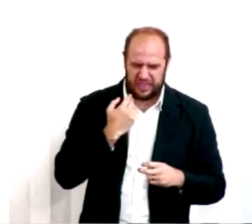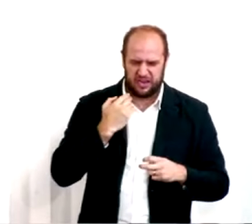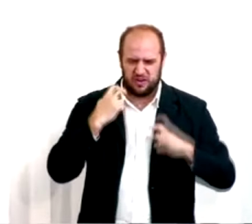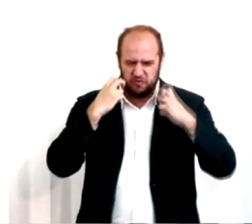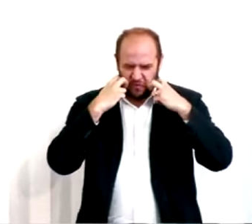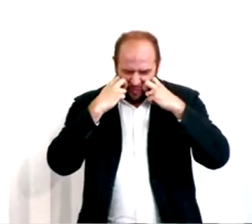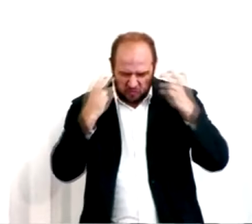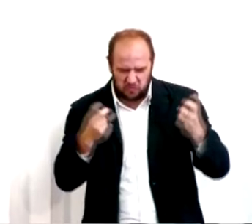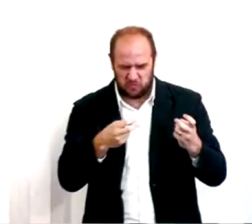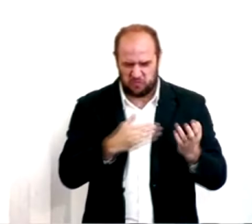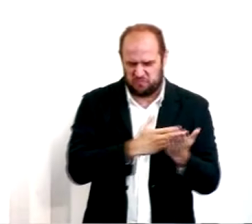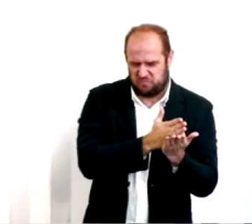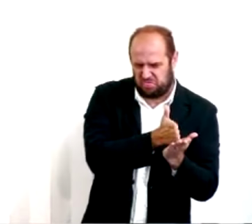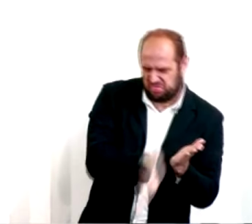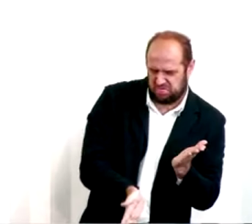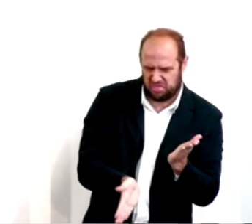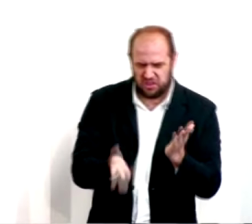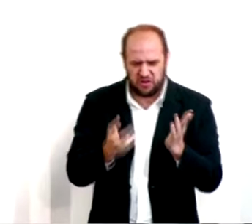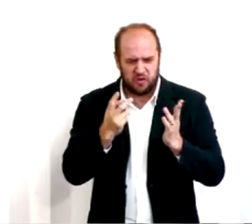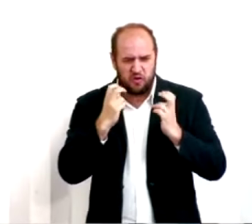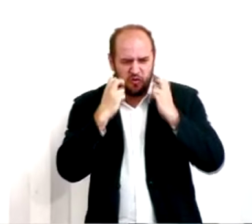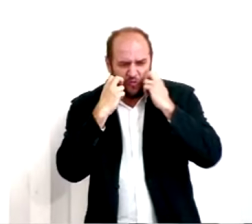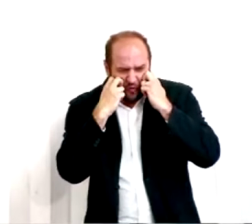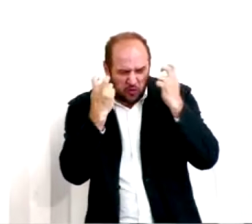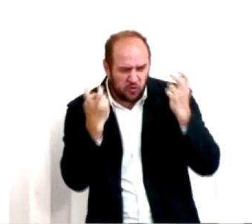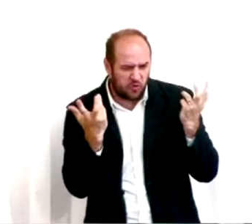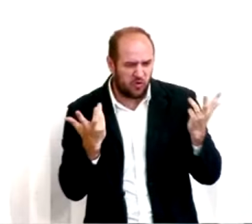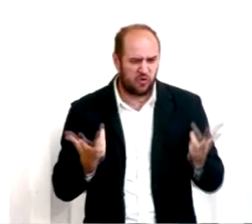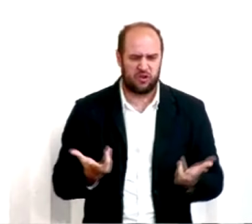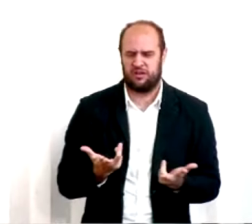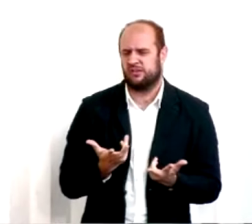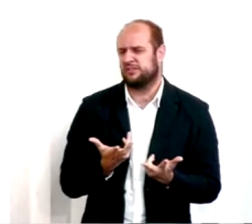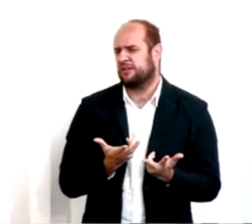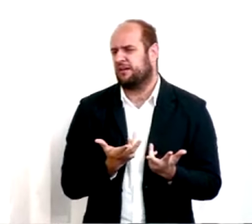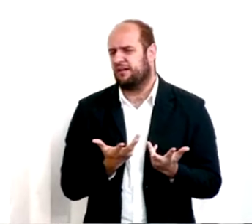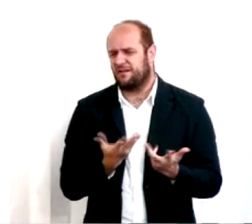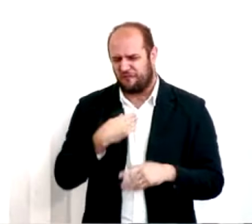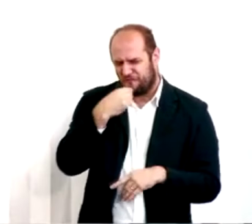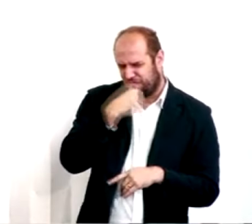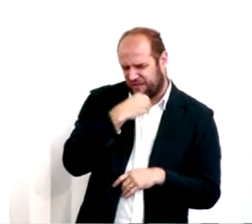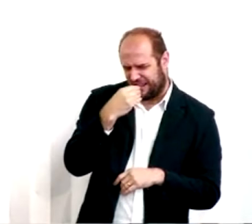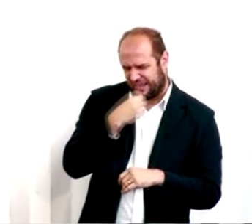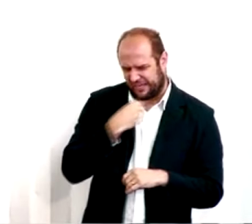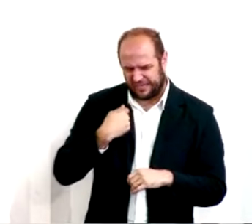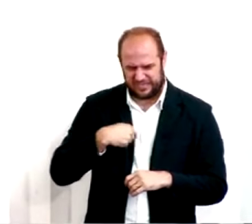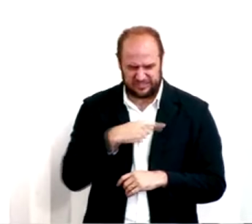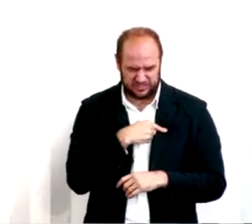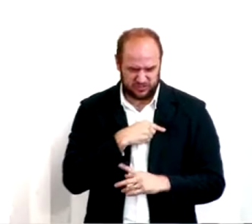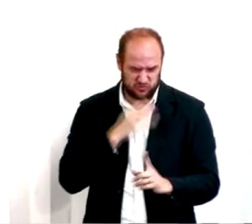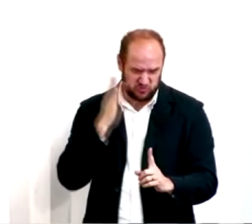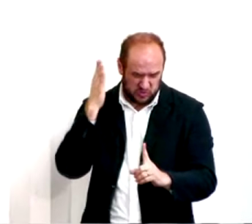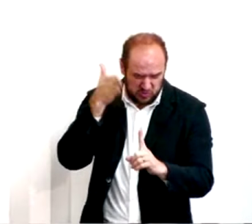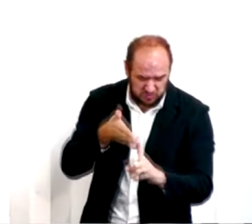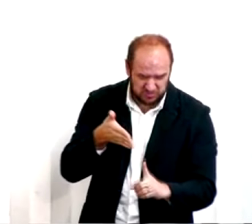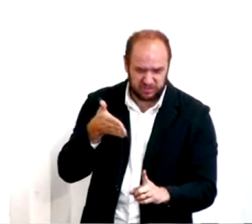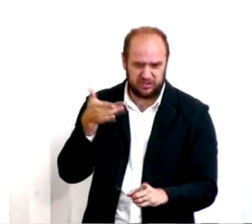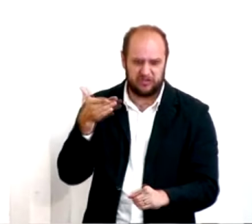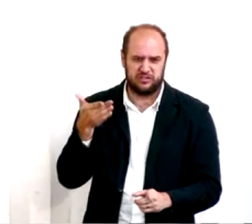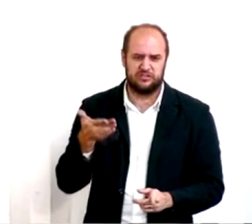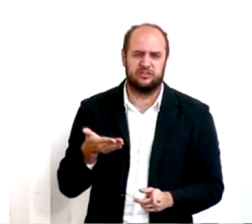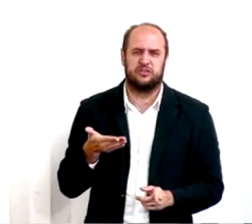vergonha das mas paternidades maternidades as vergonhas das fraquezas em continuar nos propostos até o